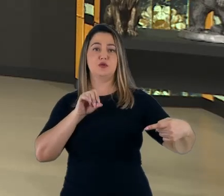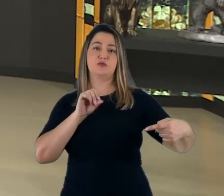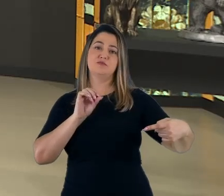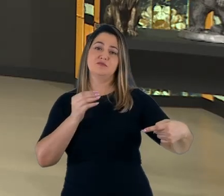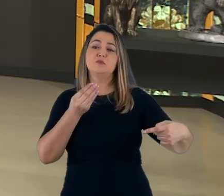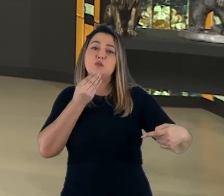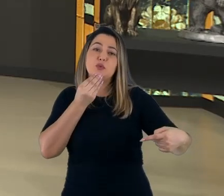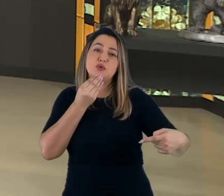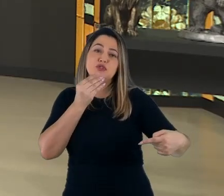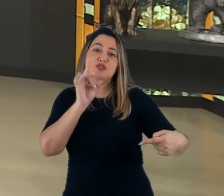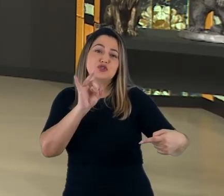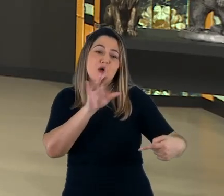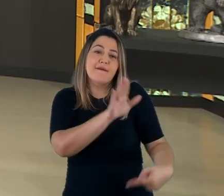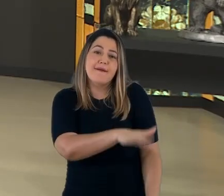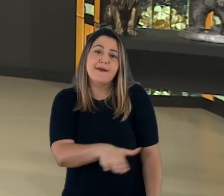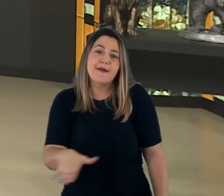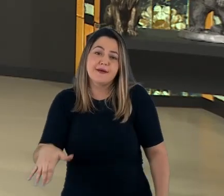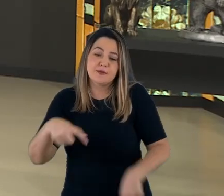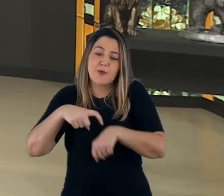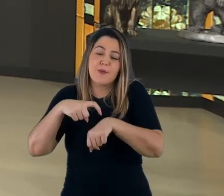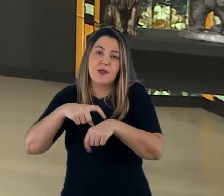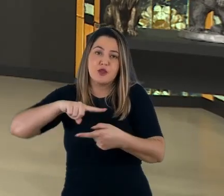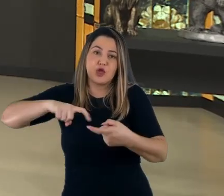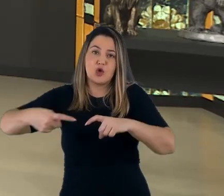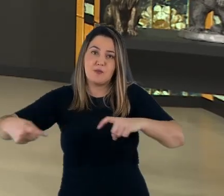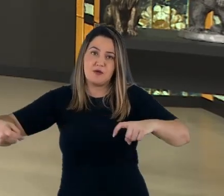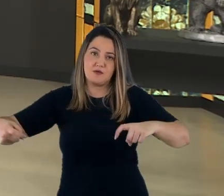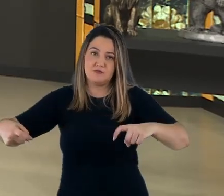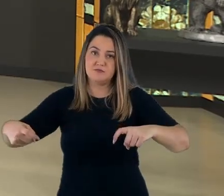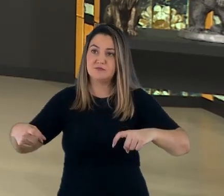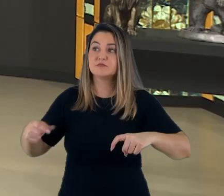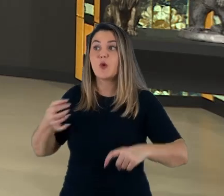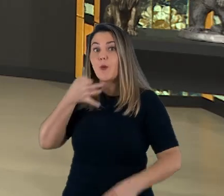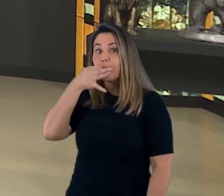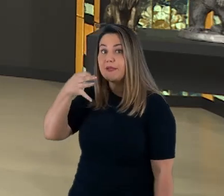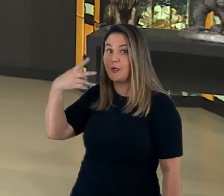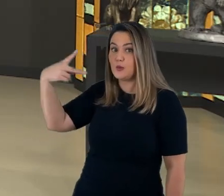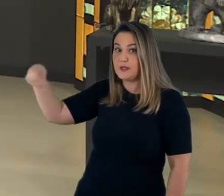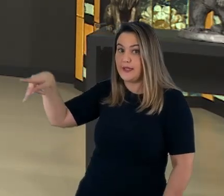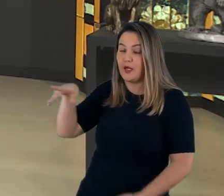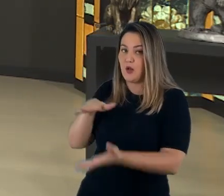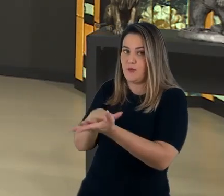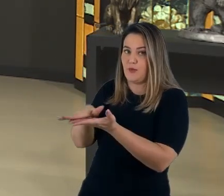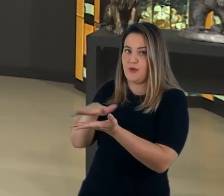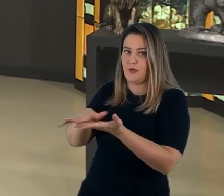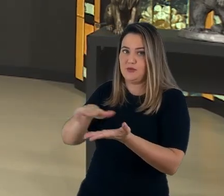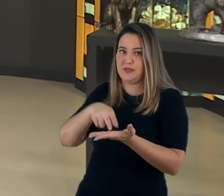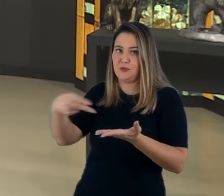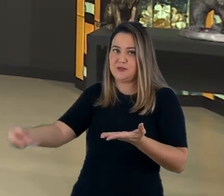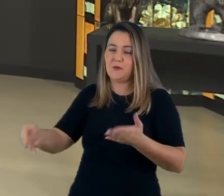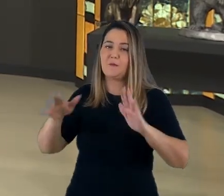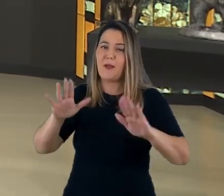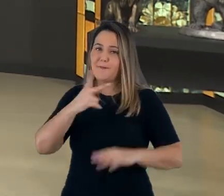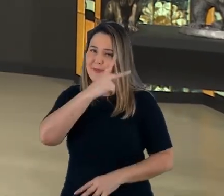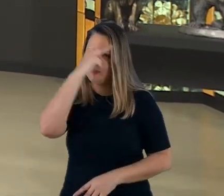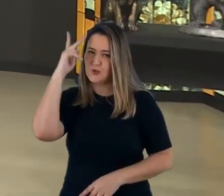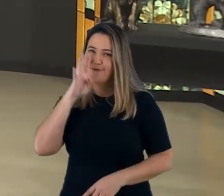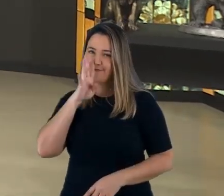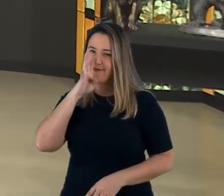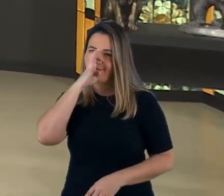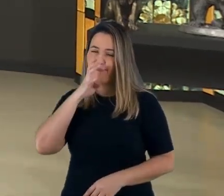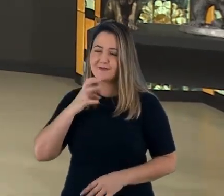esse documento foi escrito. Esta era a opinião deste homem. Agora, quem quer ser teimoso,